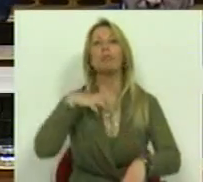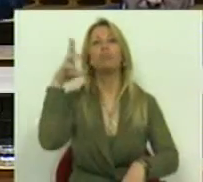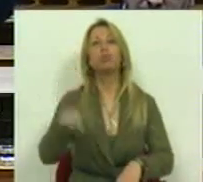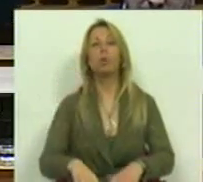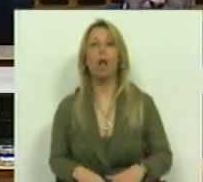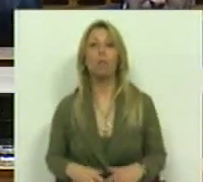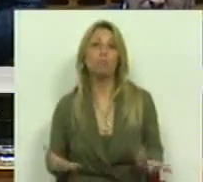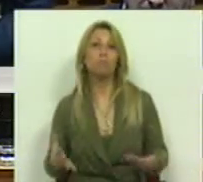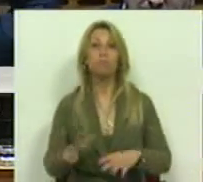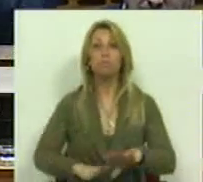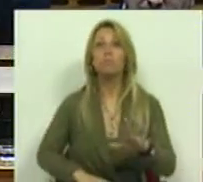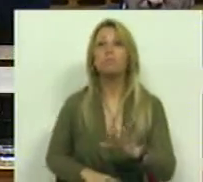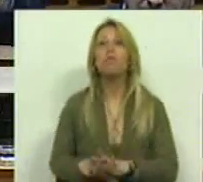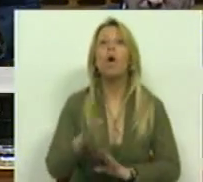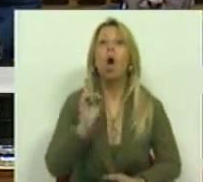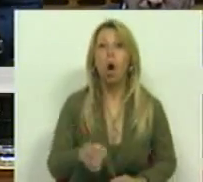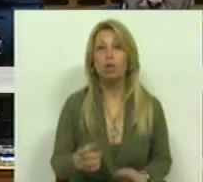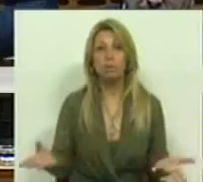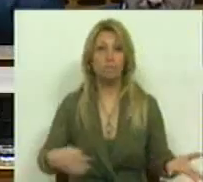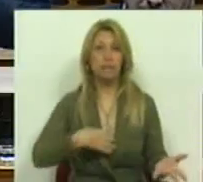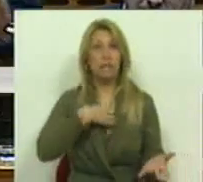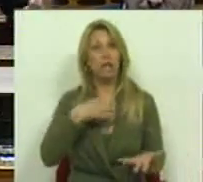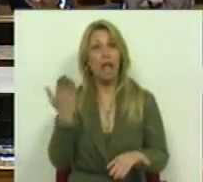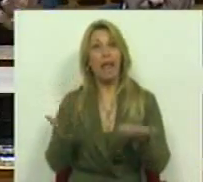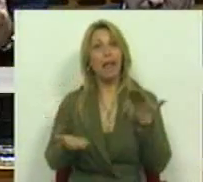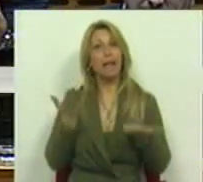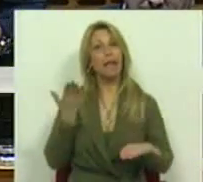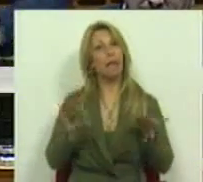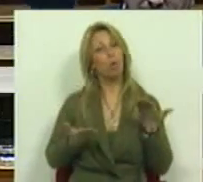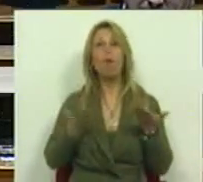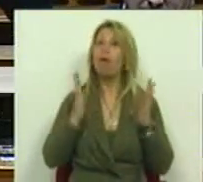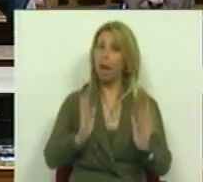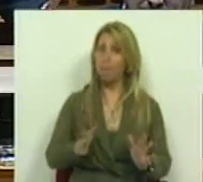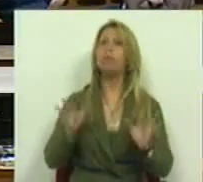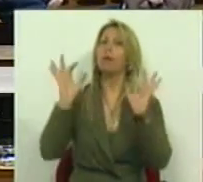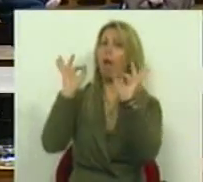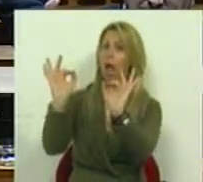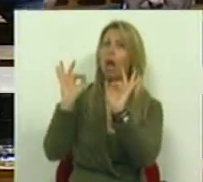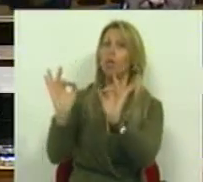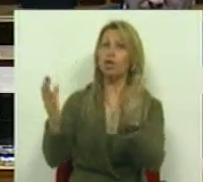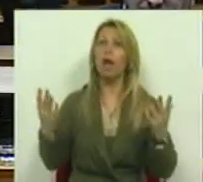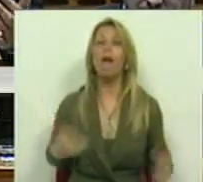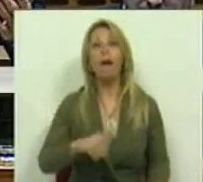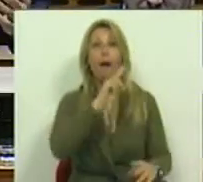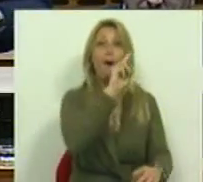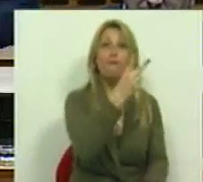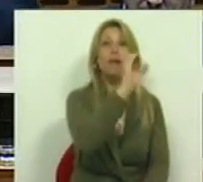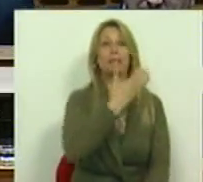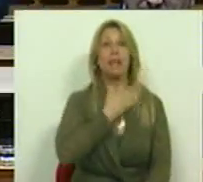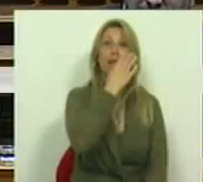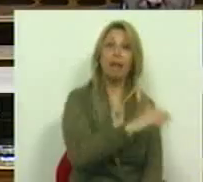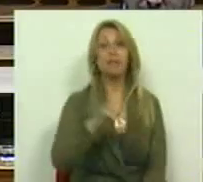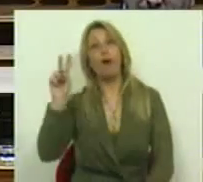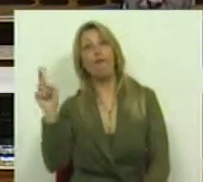Portugal e fê-lo com um sentido de equilíbrio que só pode ser elogiado. 2 para o CDS, 2 para o